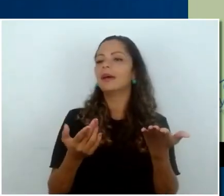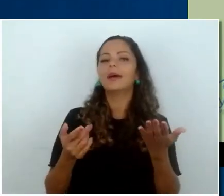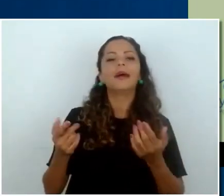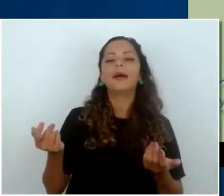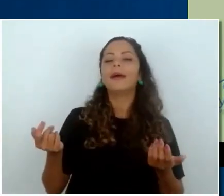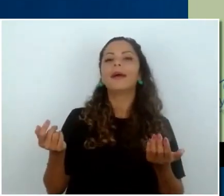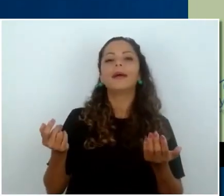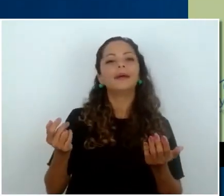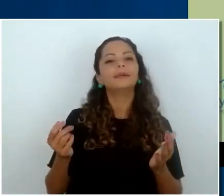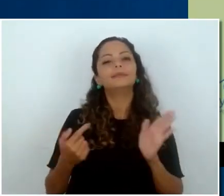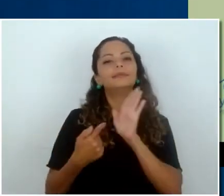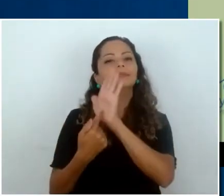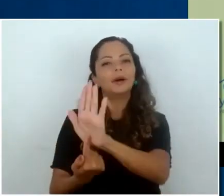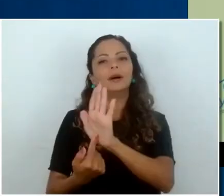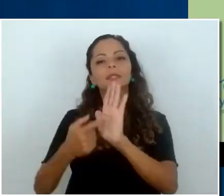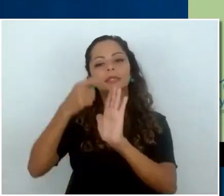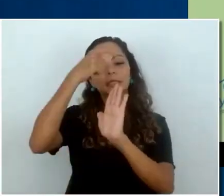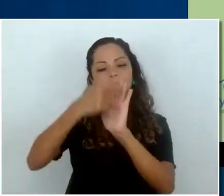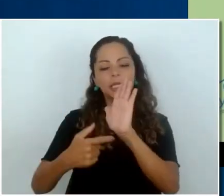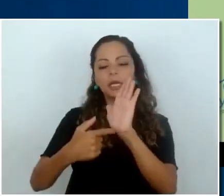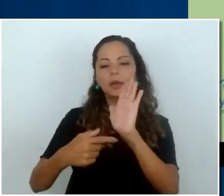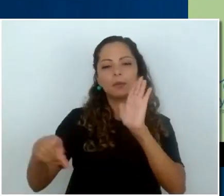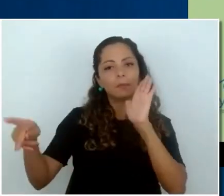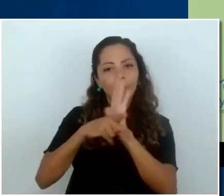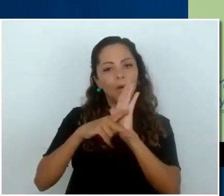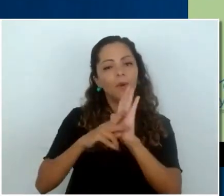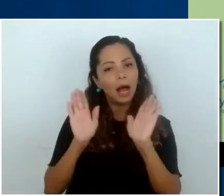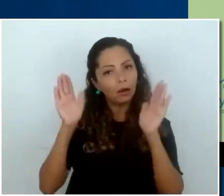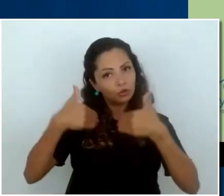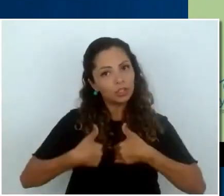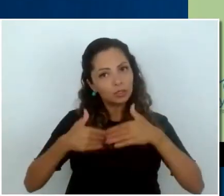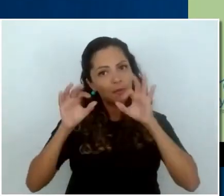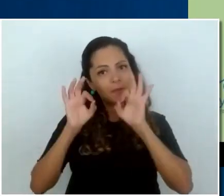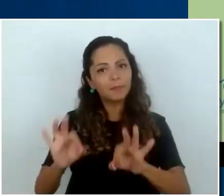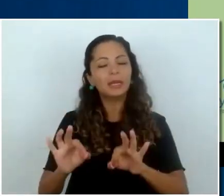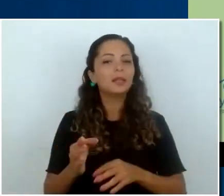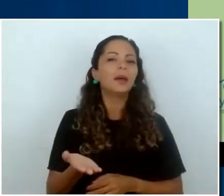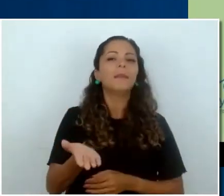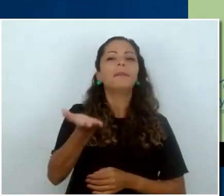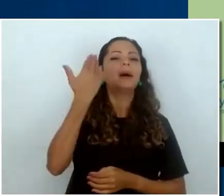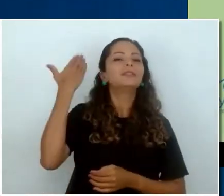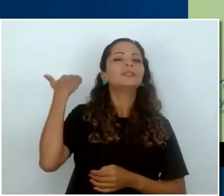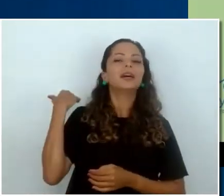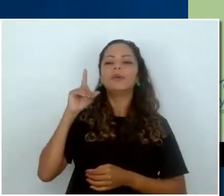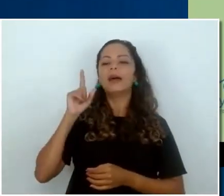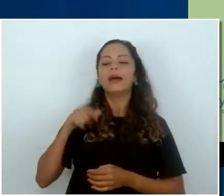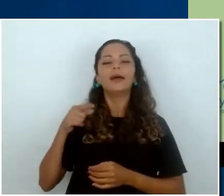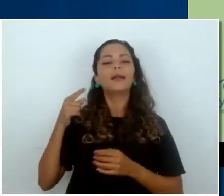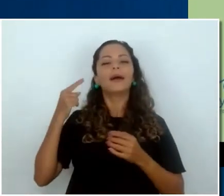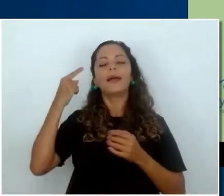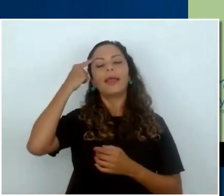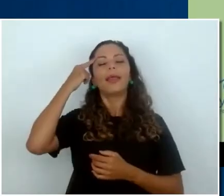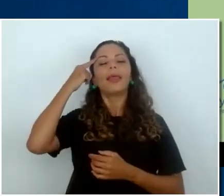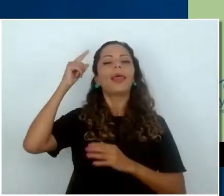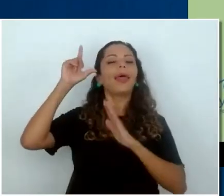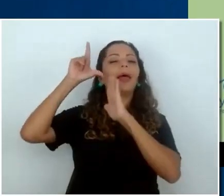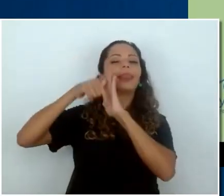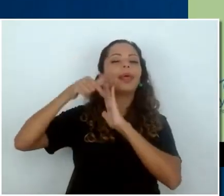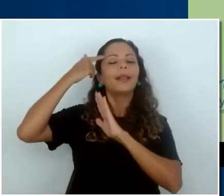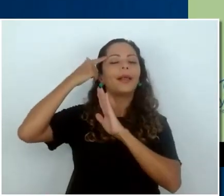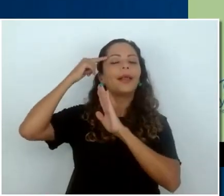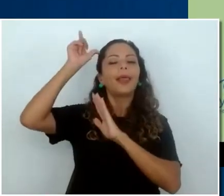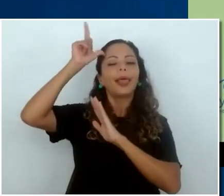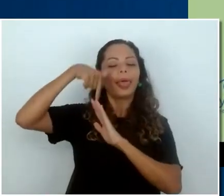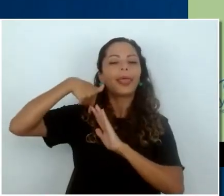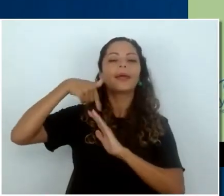dávamos outros diagnósticos, né? Por exemplo, no passado, retardo mental. Né? Alguns estudos na Califórnia sugeriam que